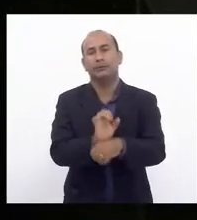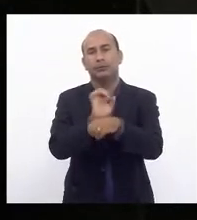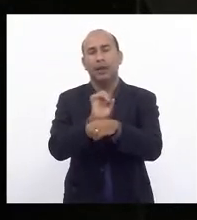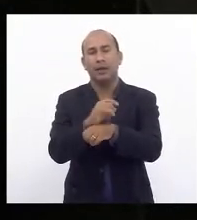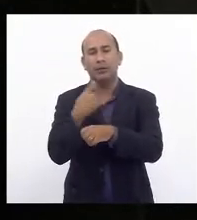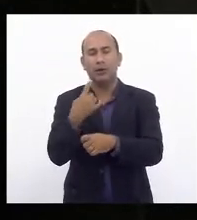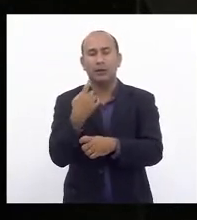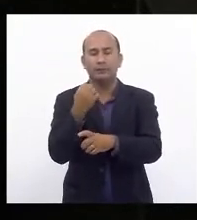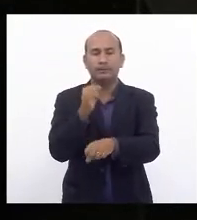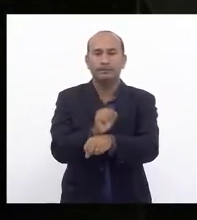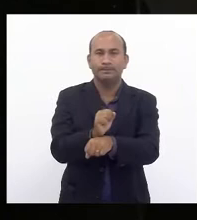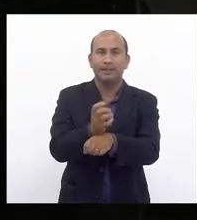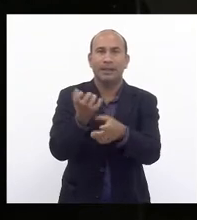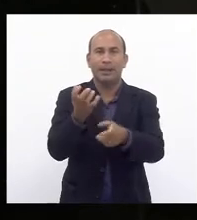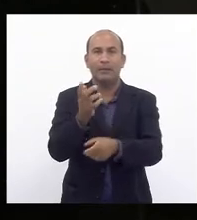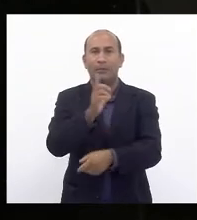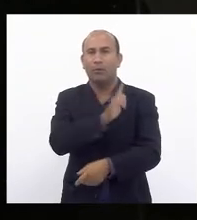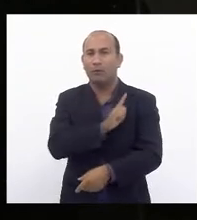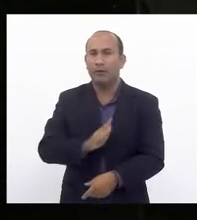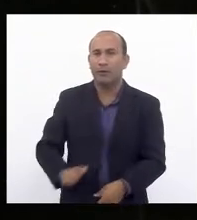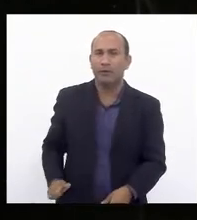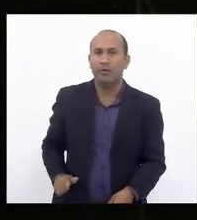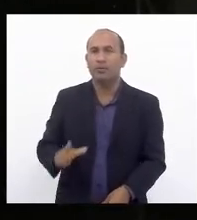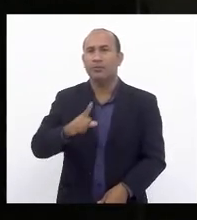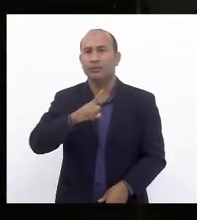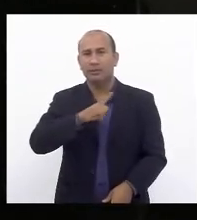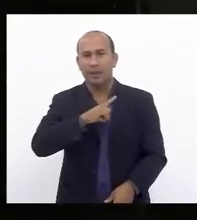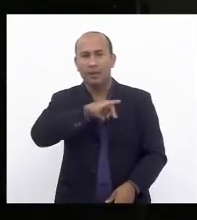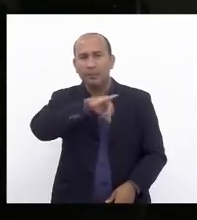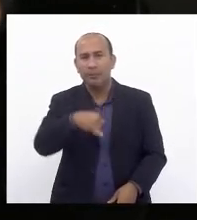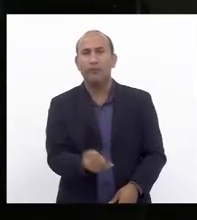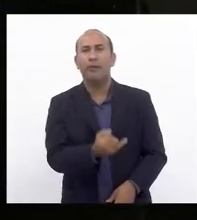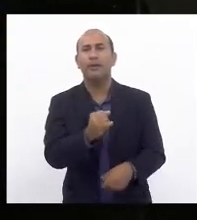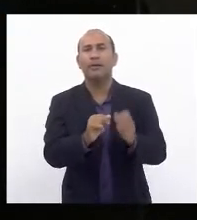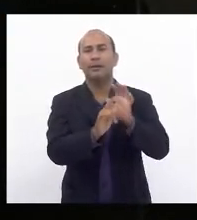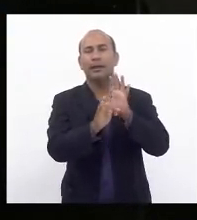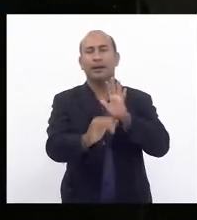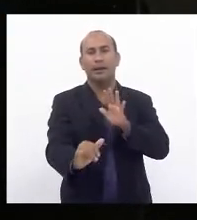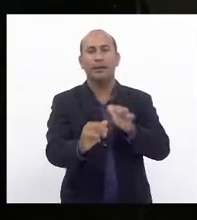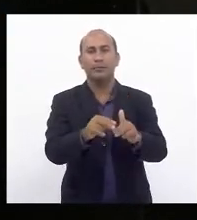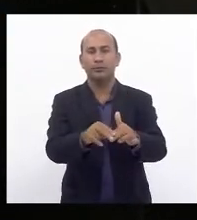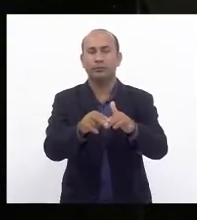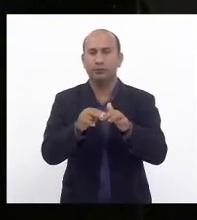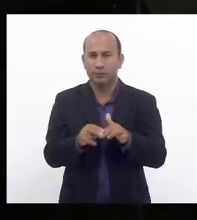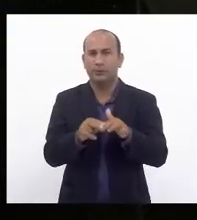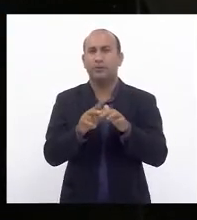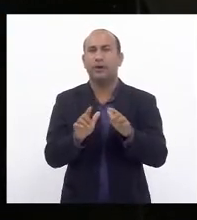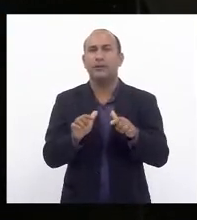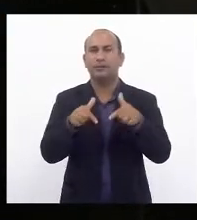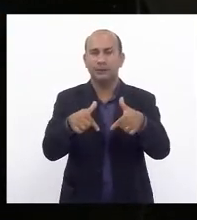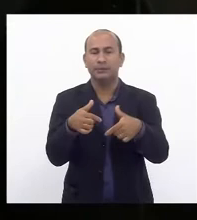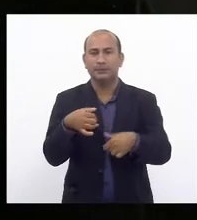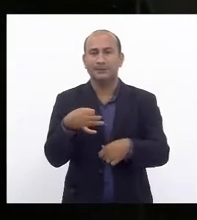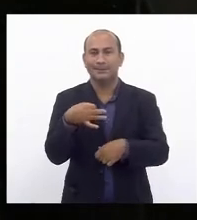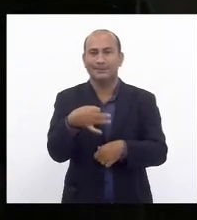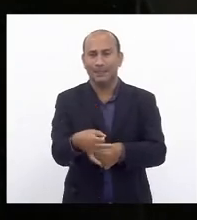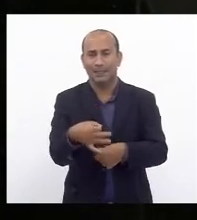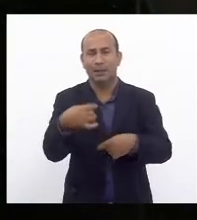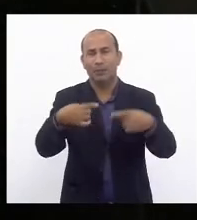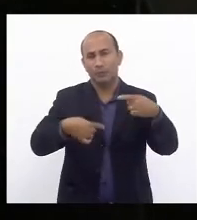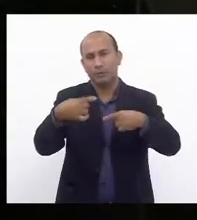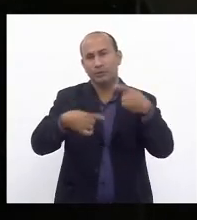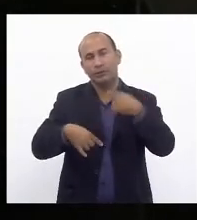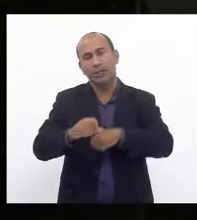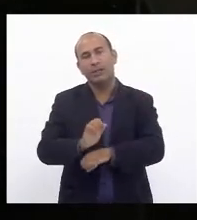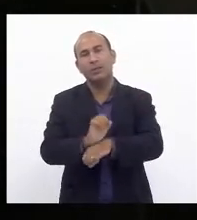que o governador tire proveito da lei como base legislativa para instituir uma ação concreta, uma política de